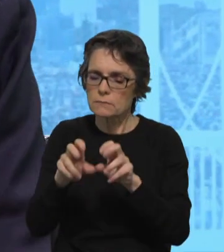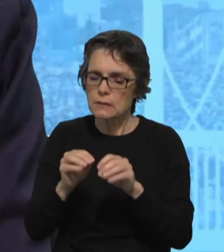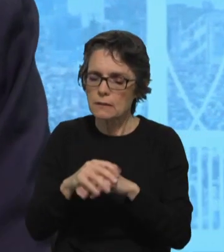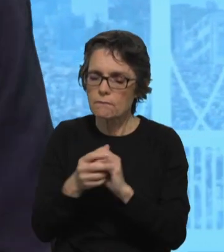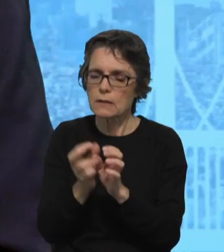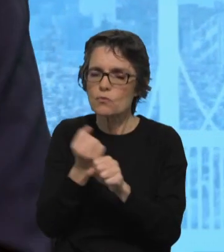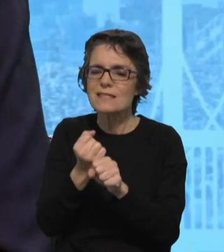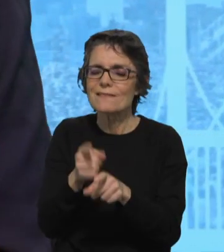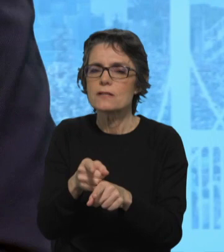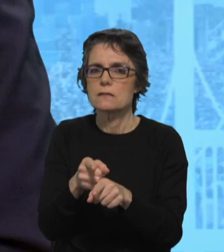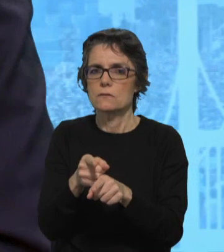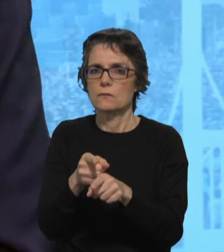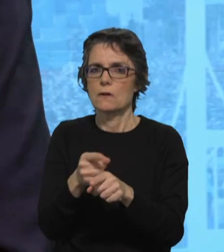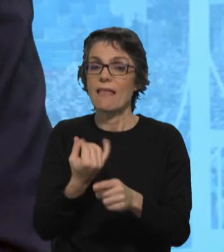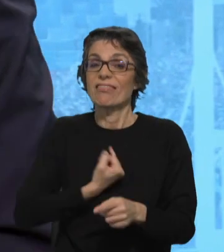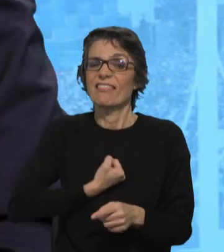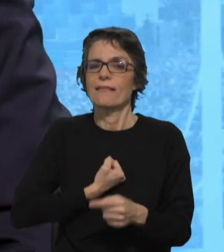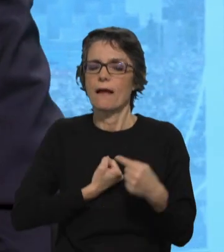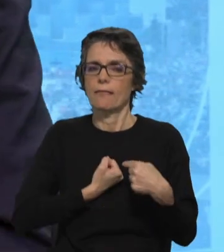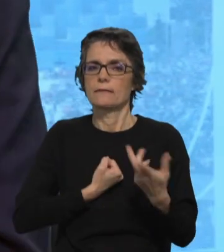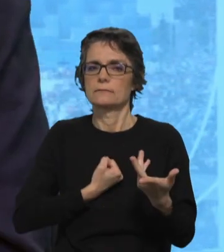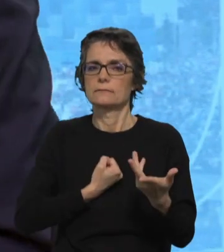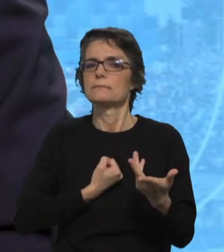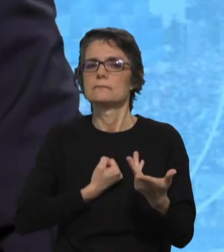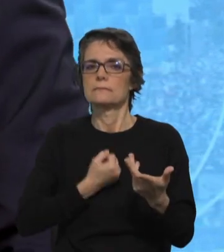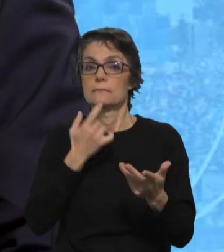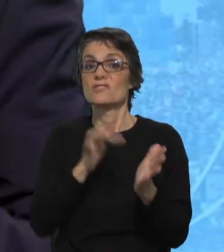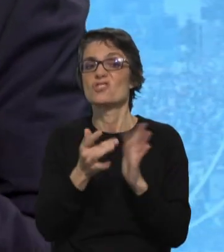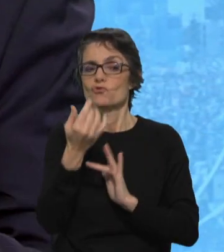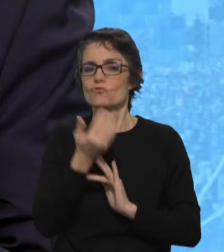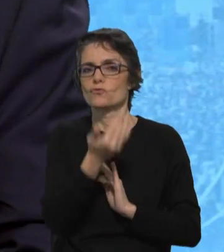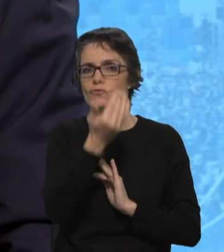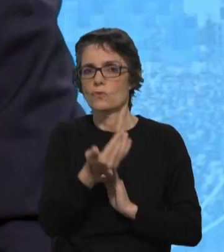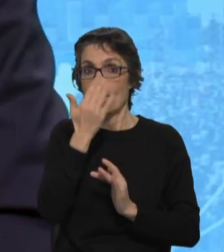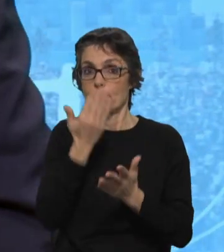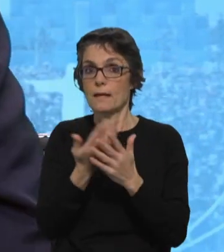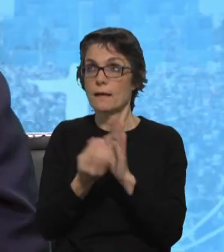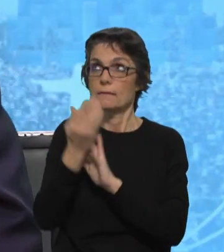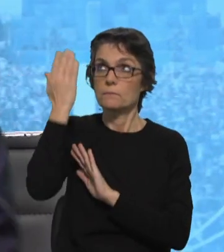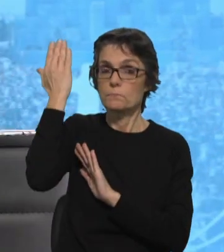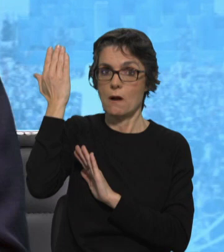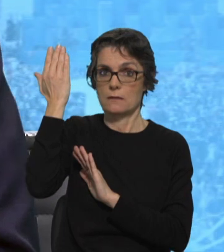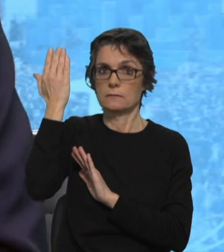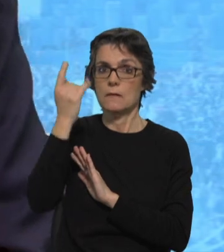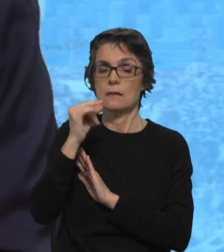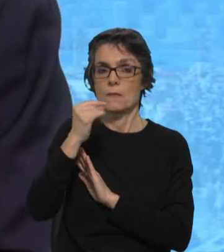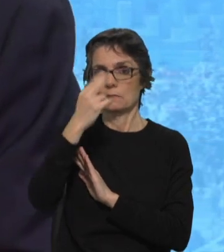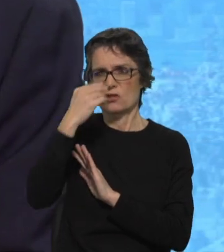muito bem a identidade, o ser de Jesus, a atitude de Jesus perante o Pai e perante a